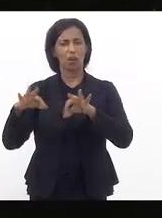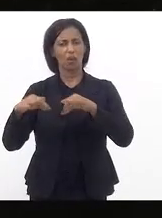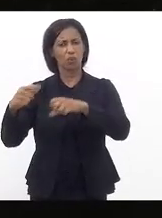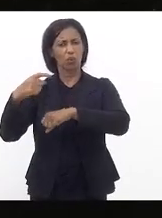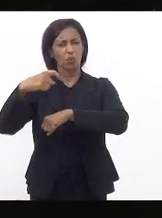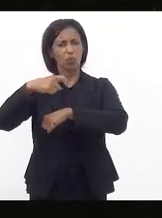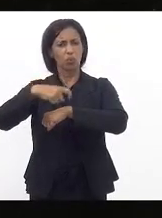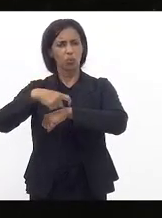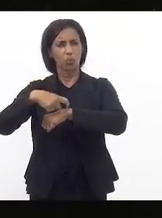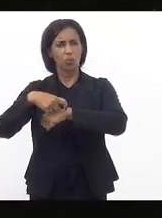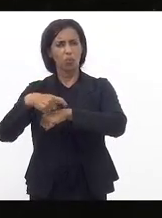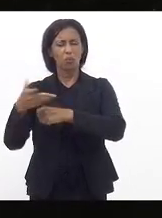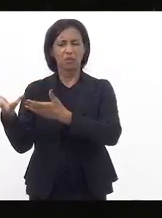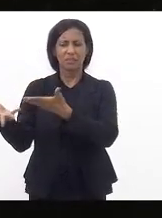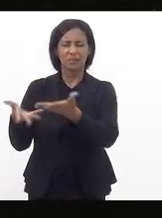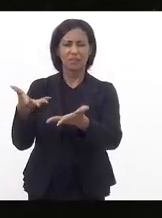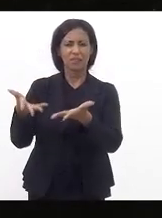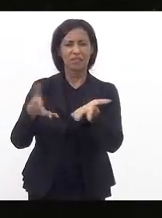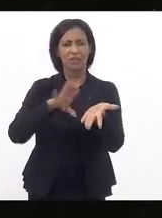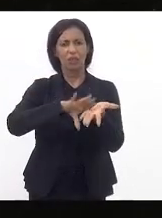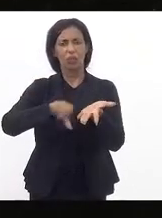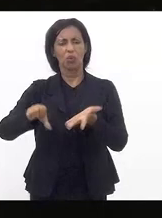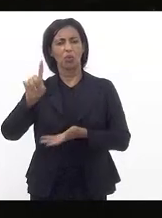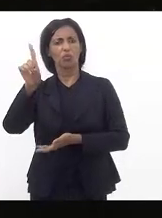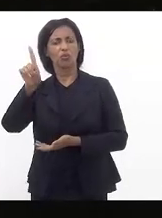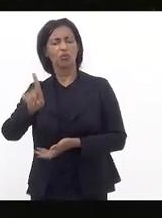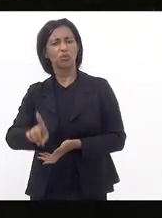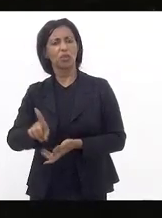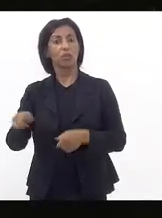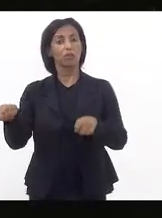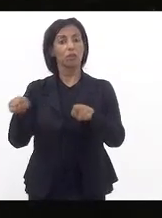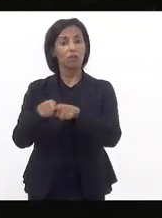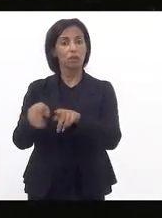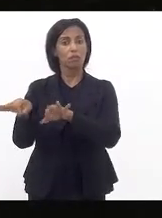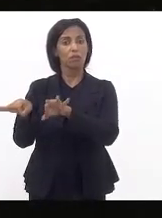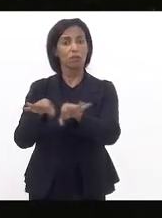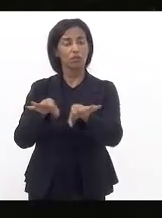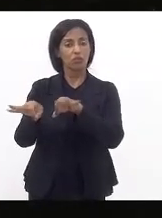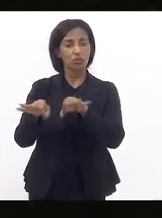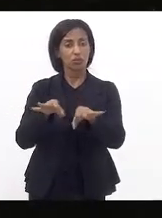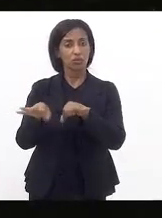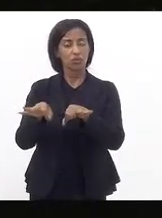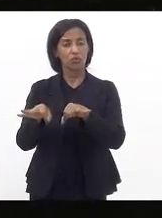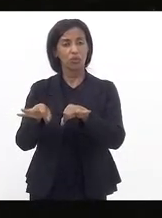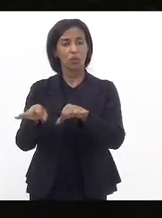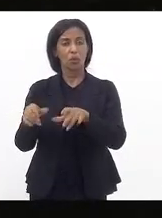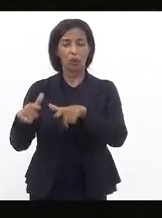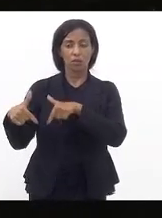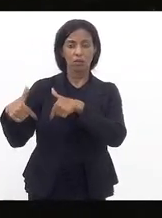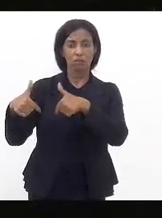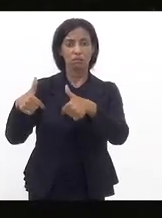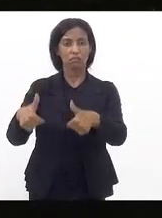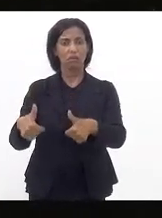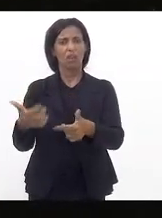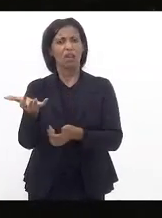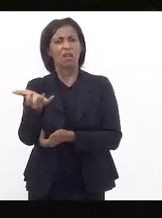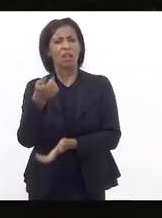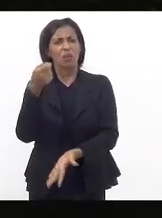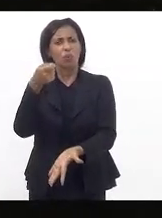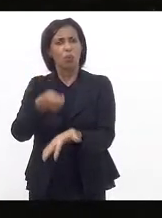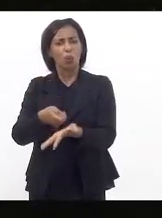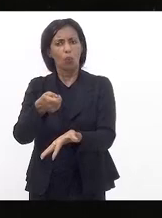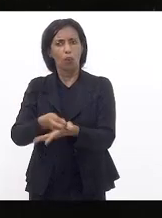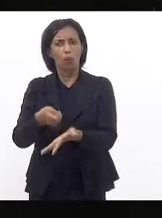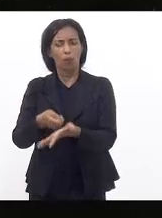todo momento ser feia os nossos direitos e também de forma velada com essa atitude querem